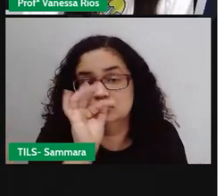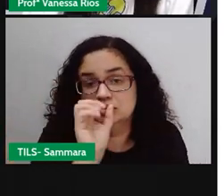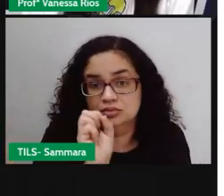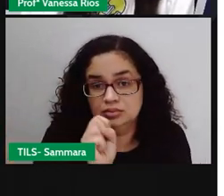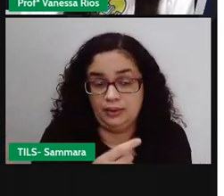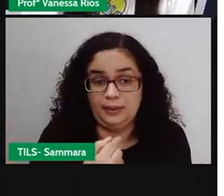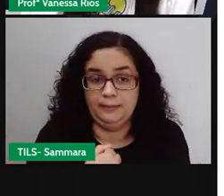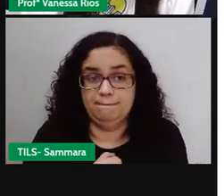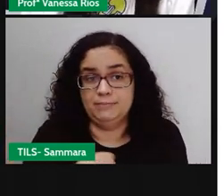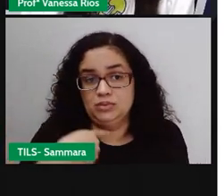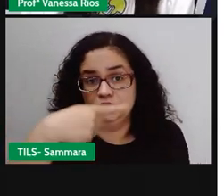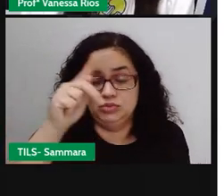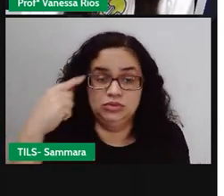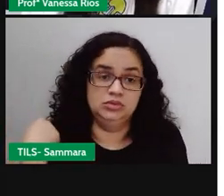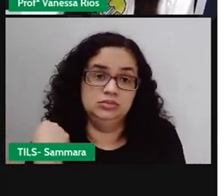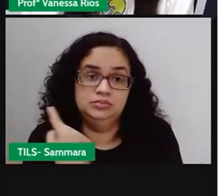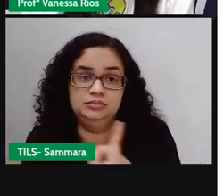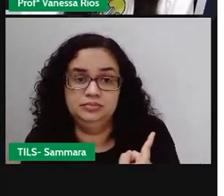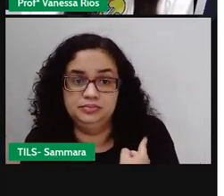sua, Feira nossa.